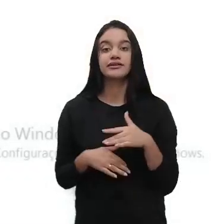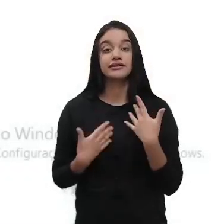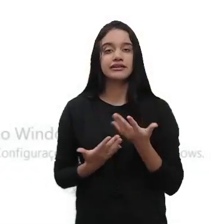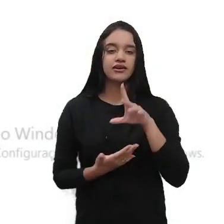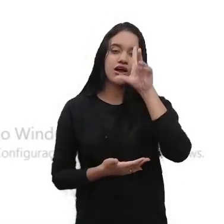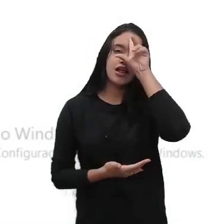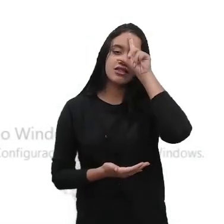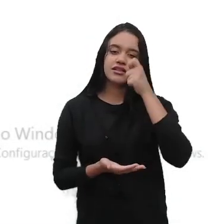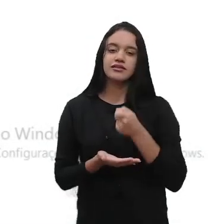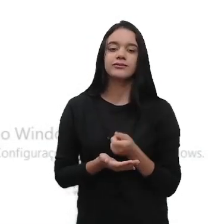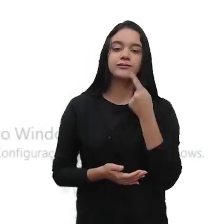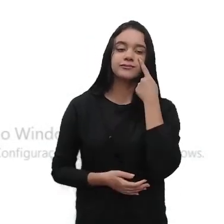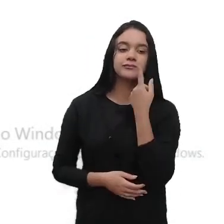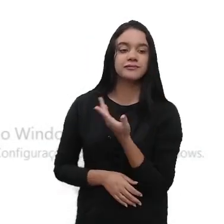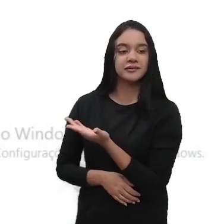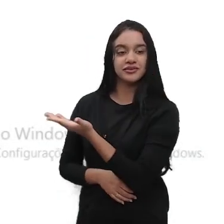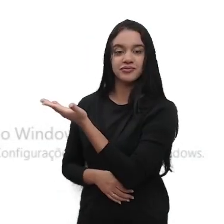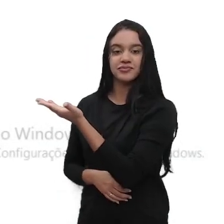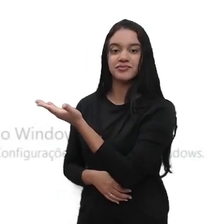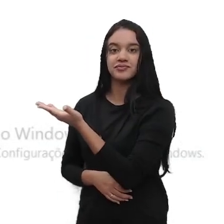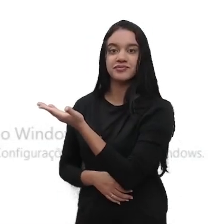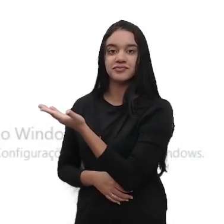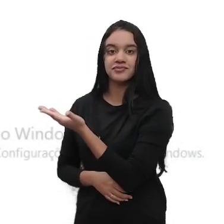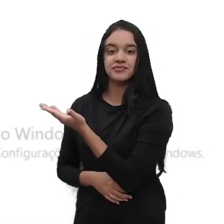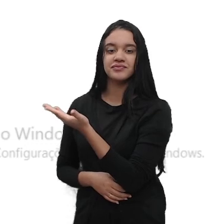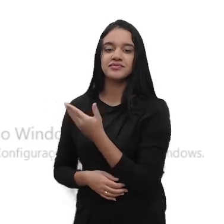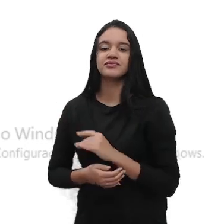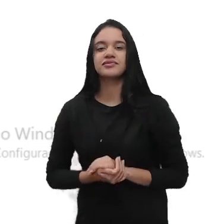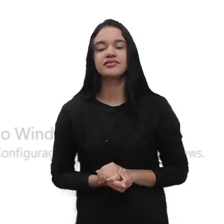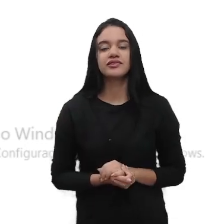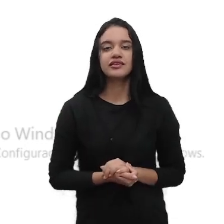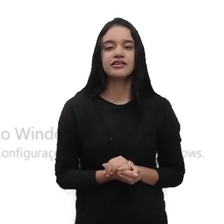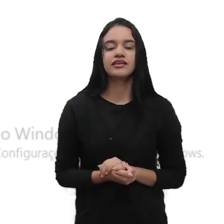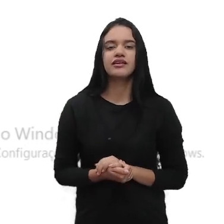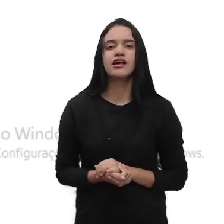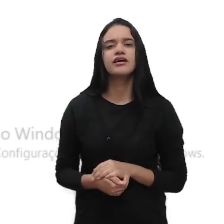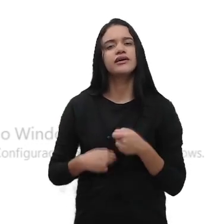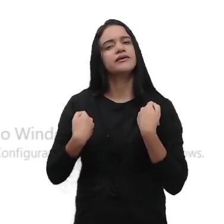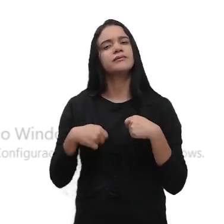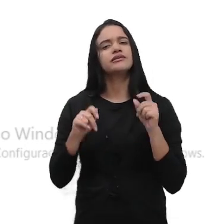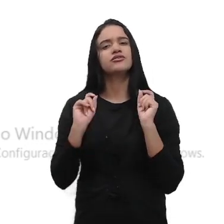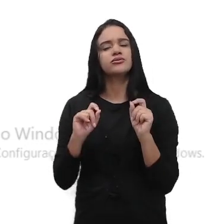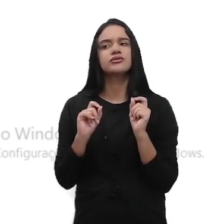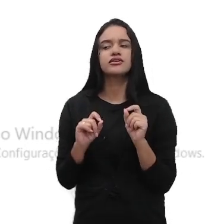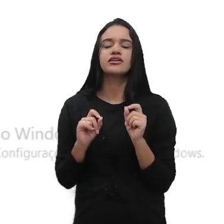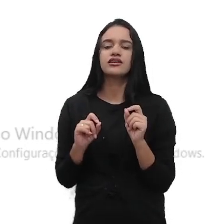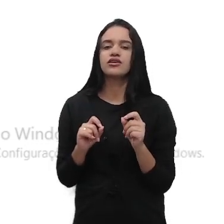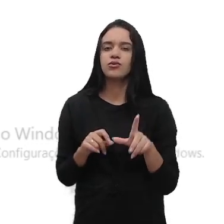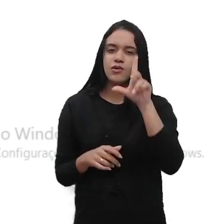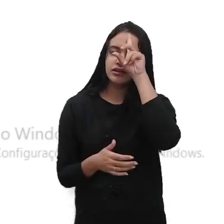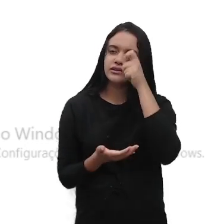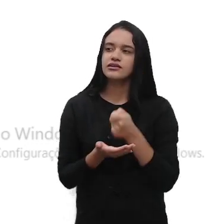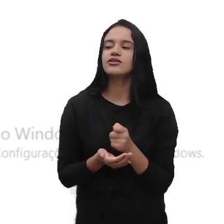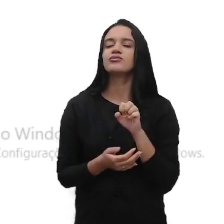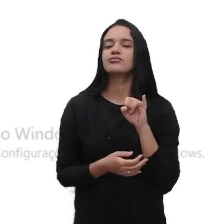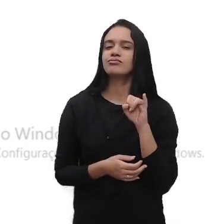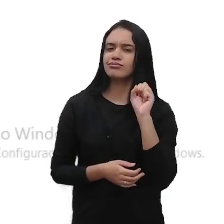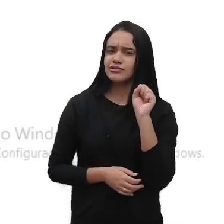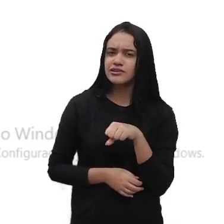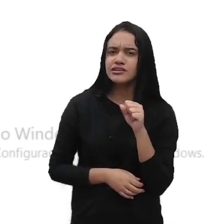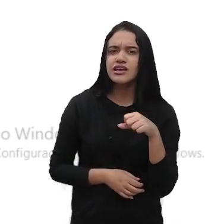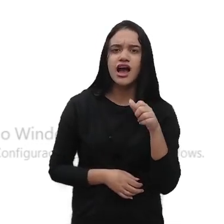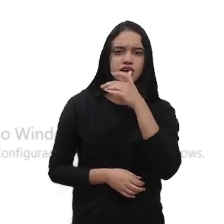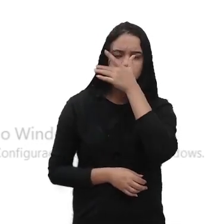ser complexa, é preciso identificar a situação. Olha aí a decisão. Era preciso tomar uma decisão? Sim, porque existia um problema. As pessoas não estavam se